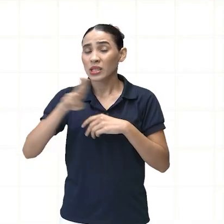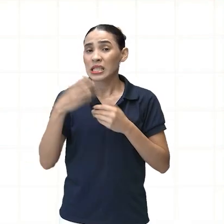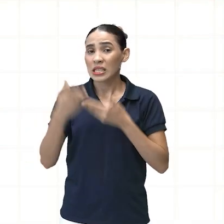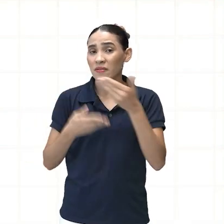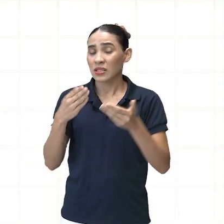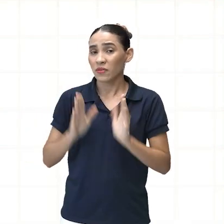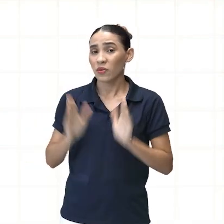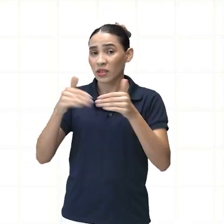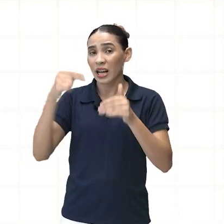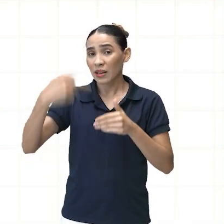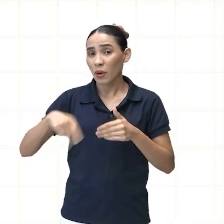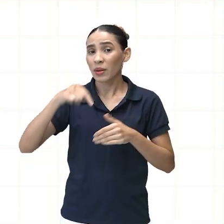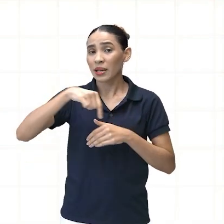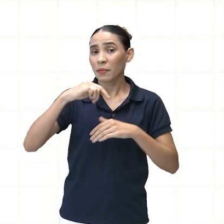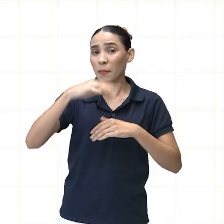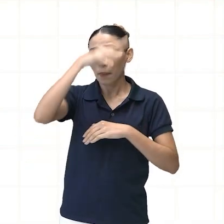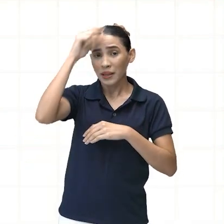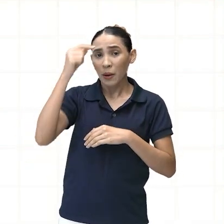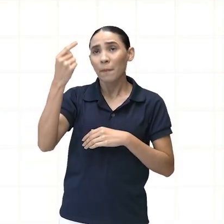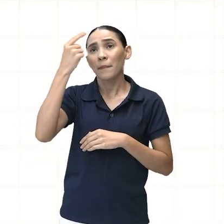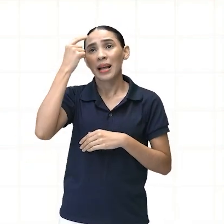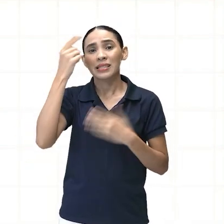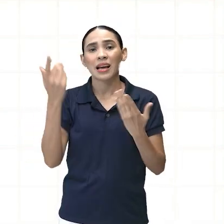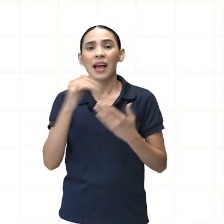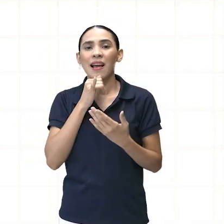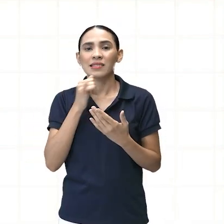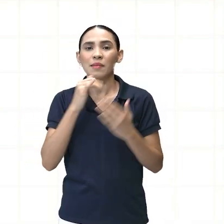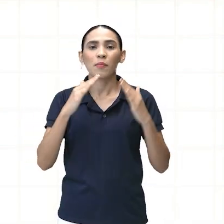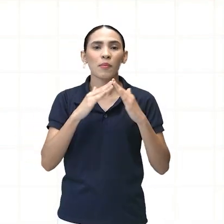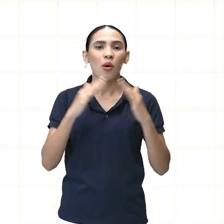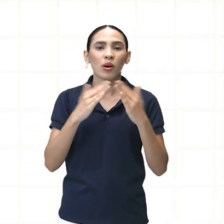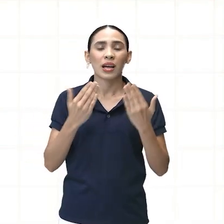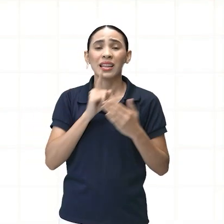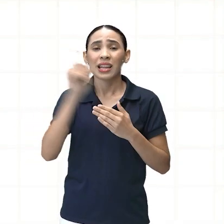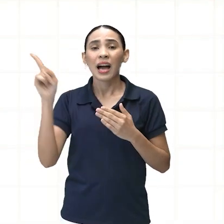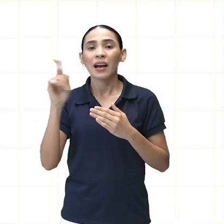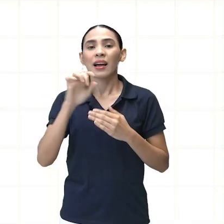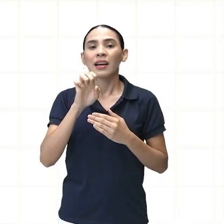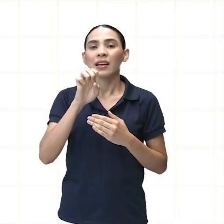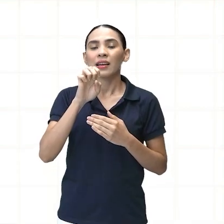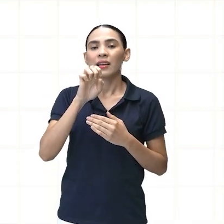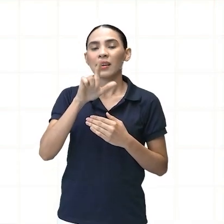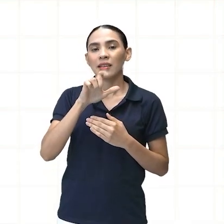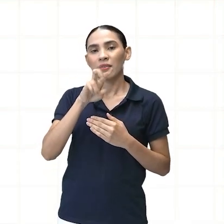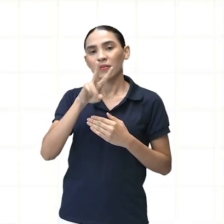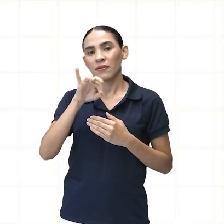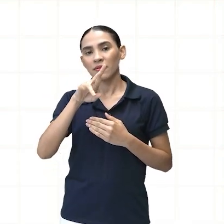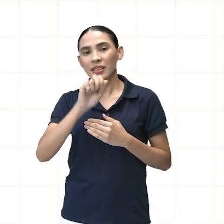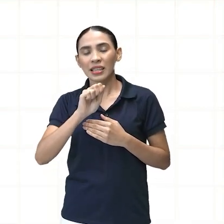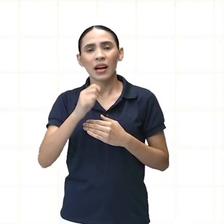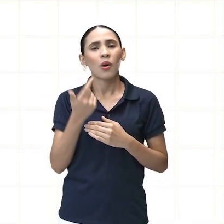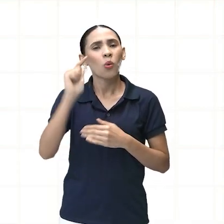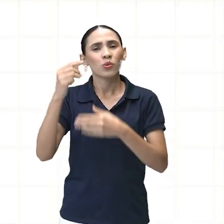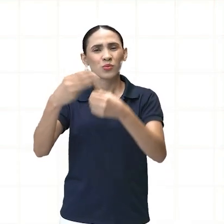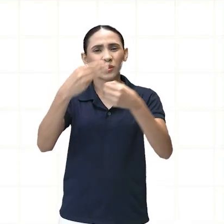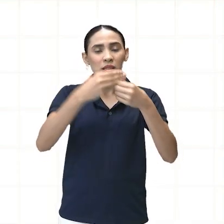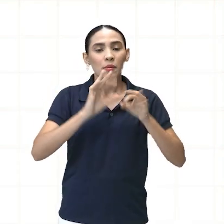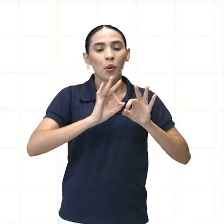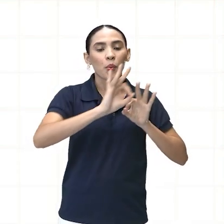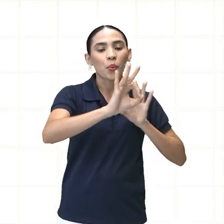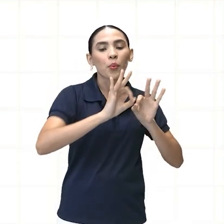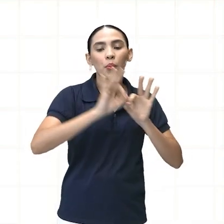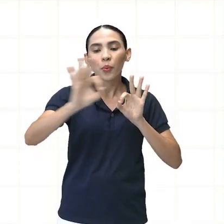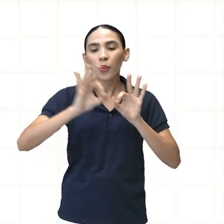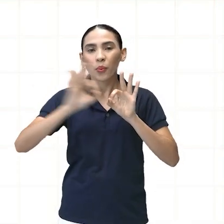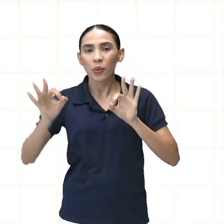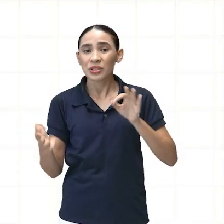serviços concentrados aqui em Manaus. Pensa para quem mora, por exemplo, em Envira, em outros municípios mais distantes, né,